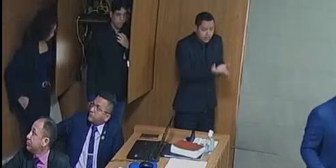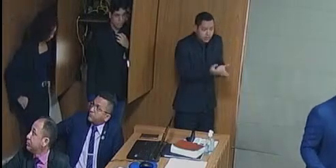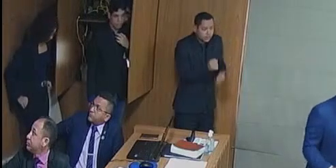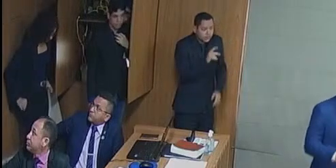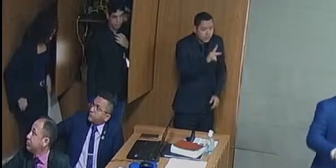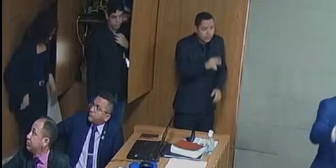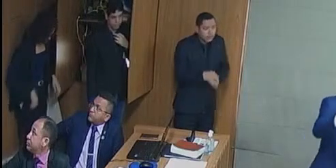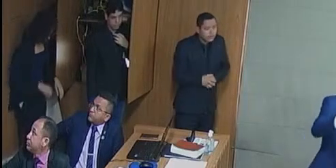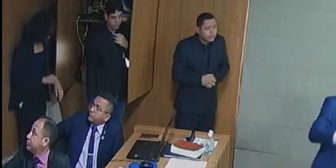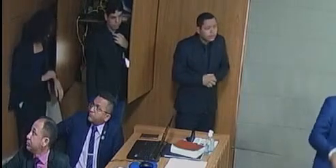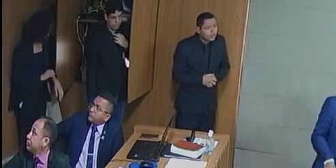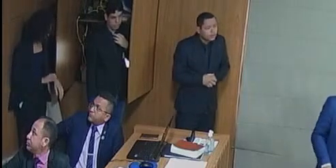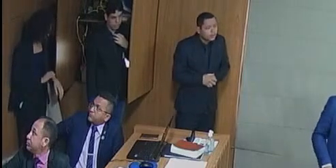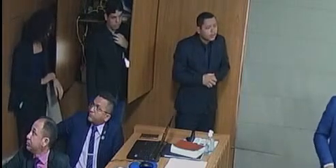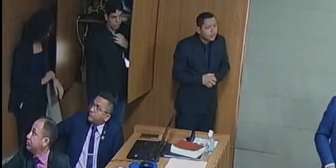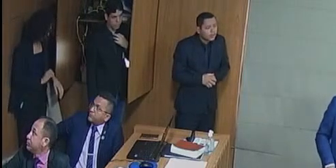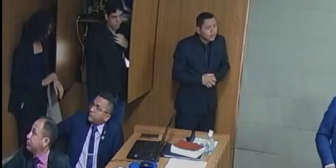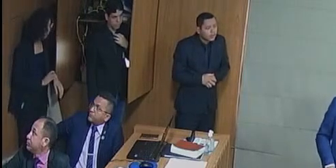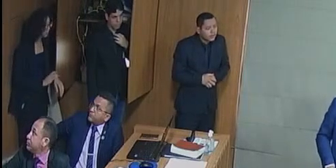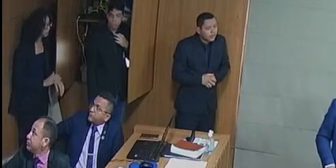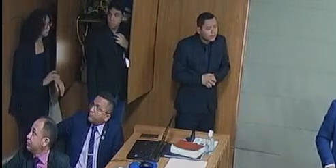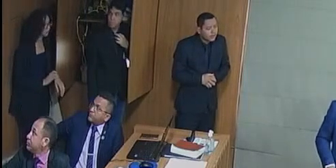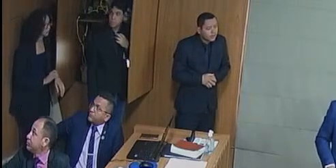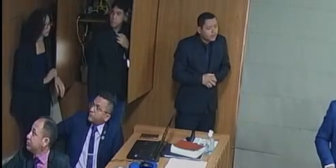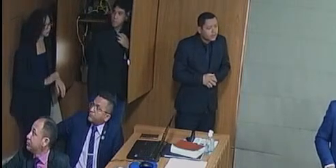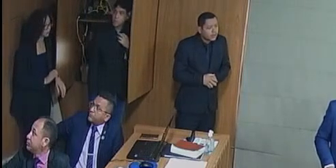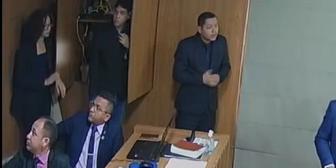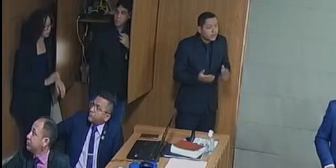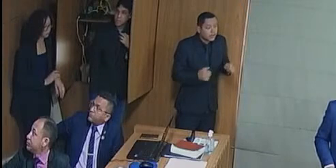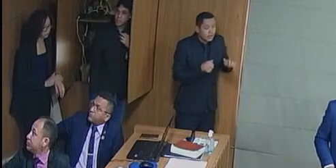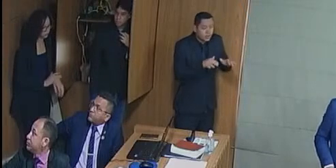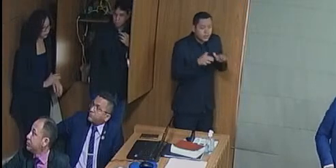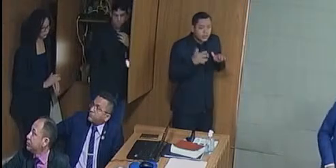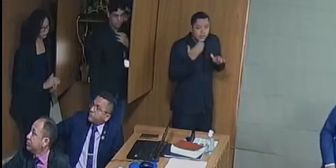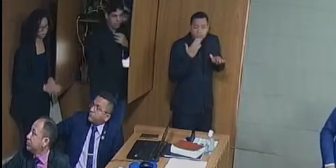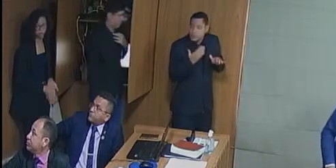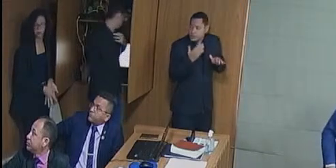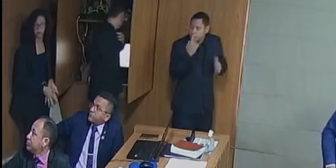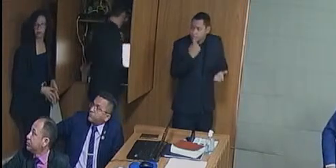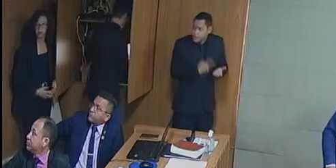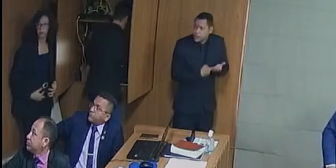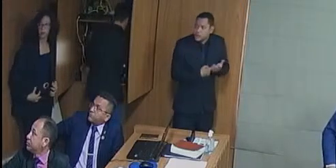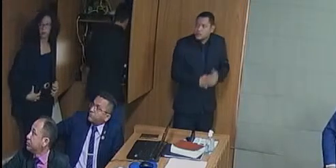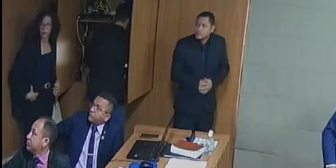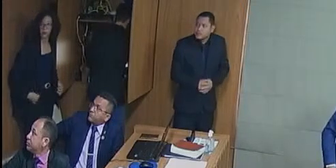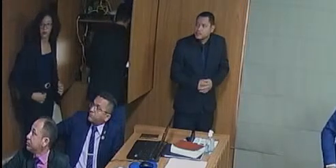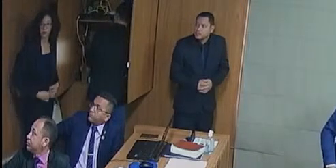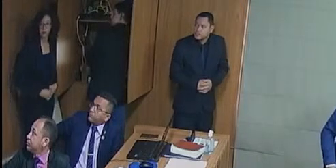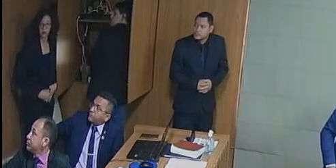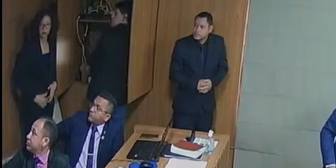Paulo o tal livro que ele ele vinha me entregar aqui na audiência que ele pediu para mim pode passar